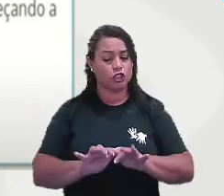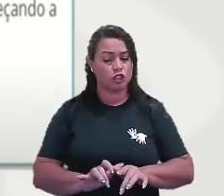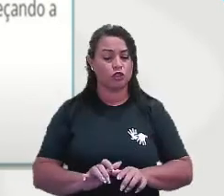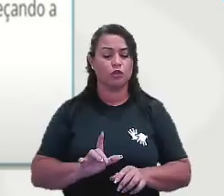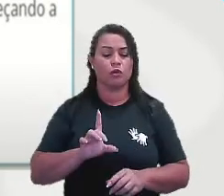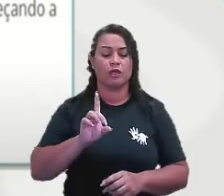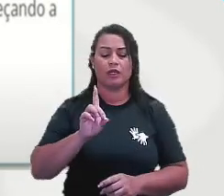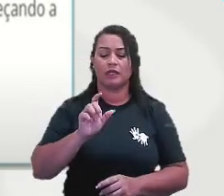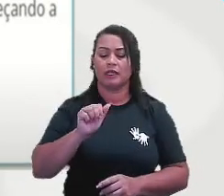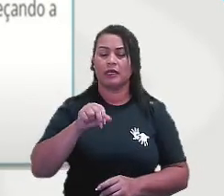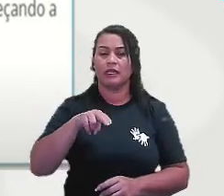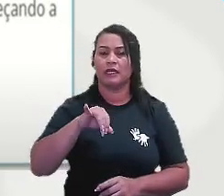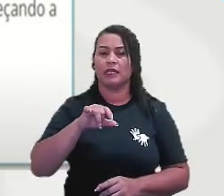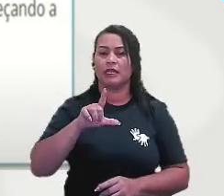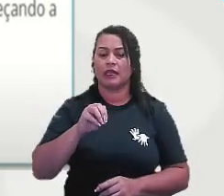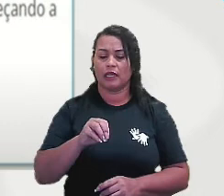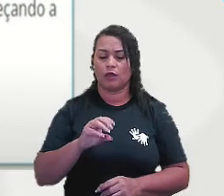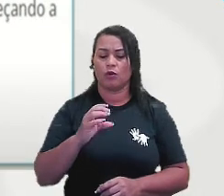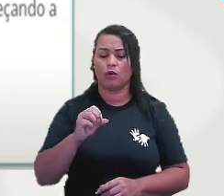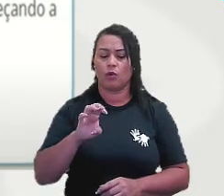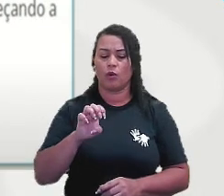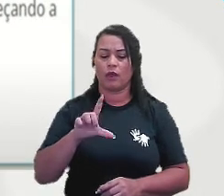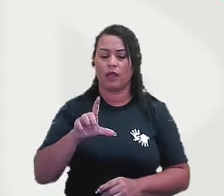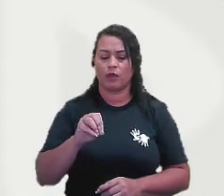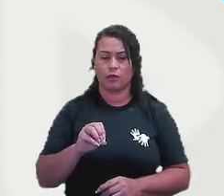do blog Nossa Vitória.